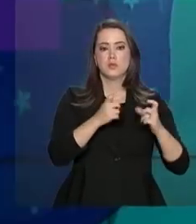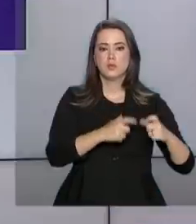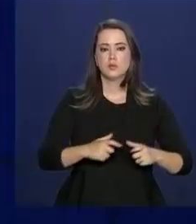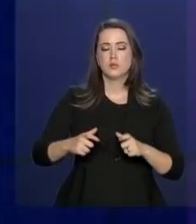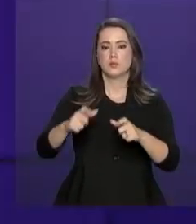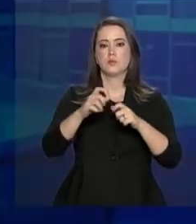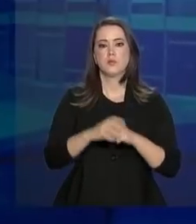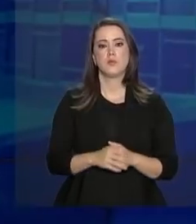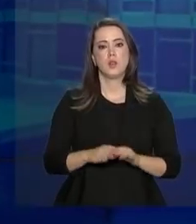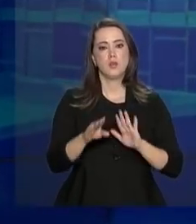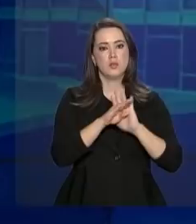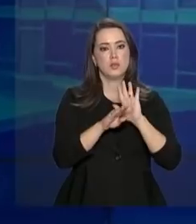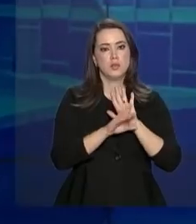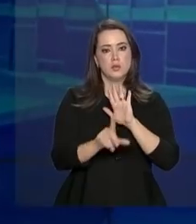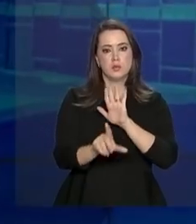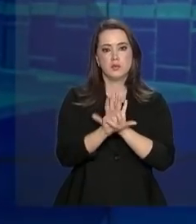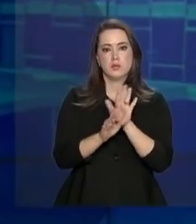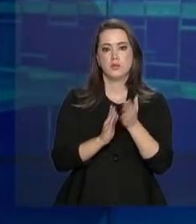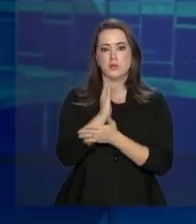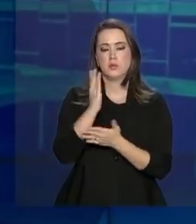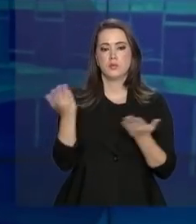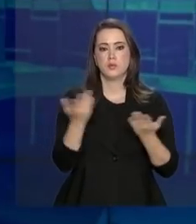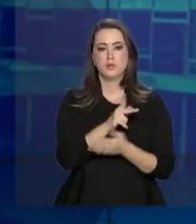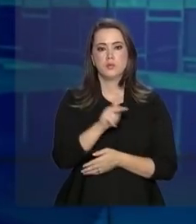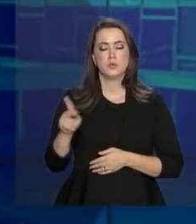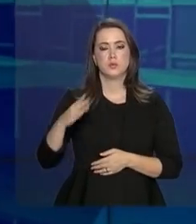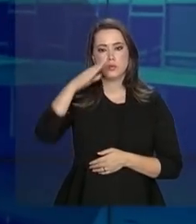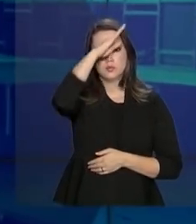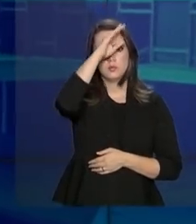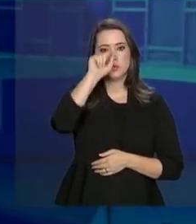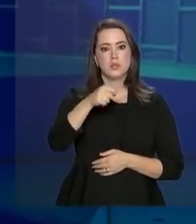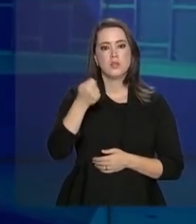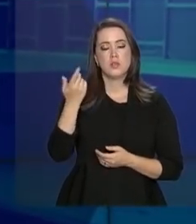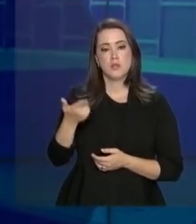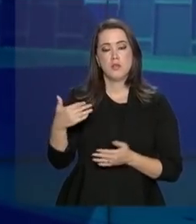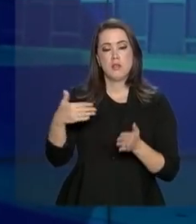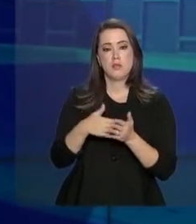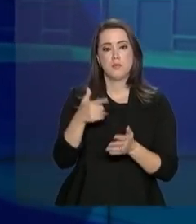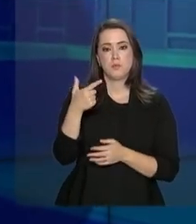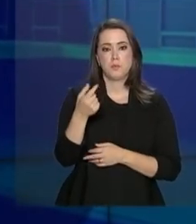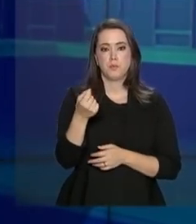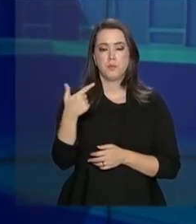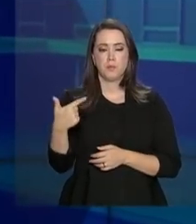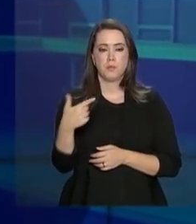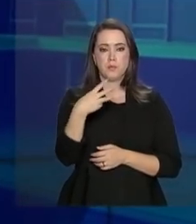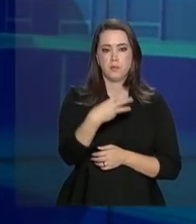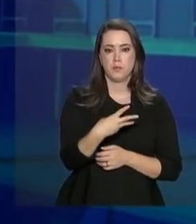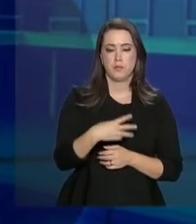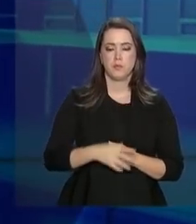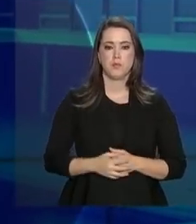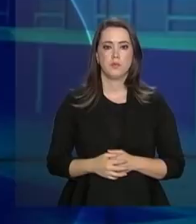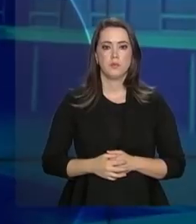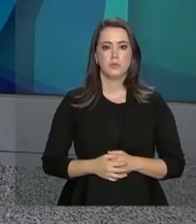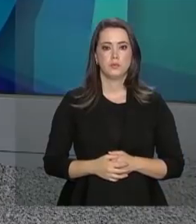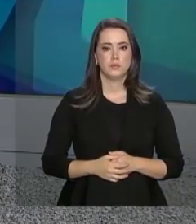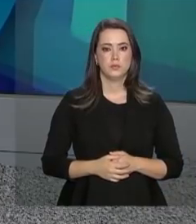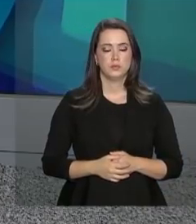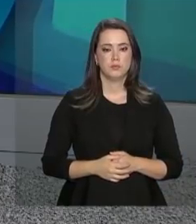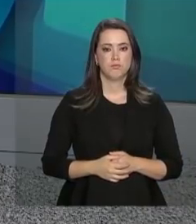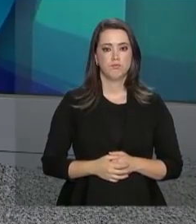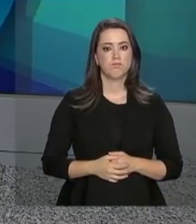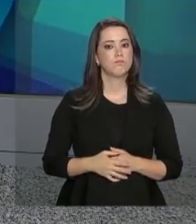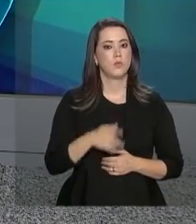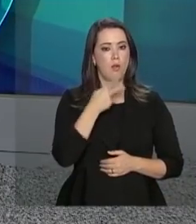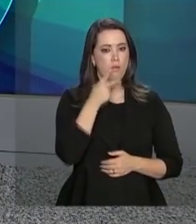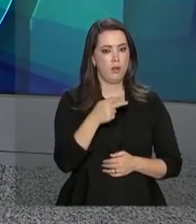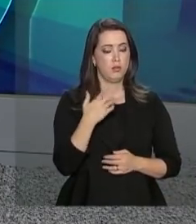nessas regiões o projeto de lei foi sancionado hoje pelo presidente Jair bolsonaro e vale até 2023